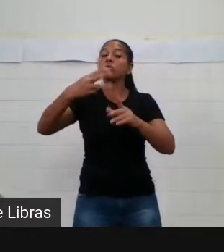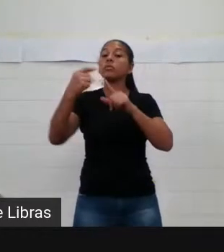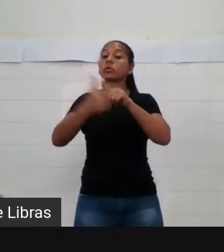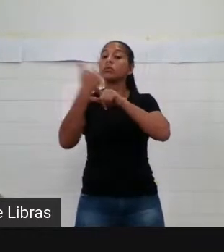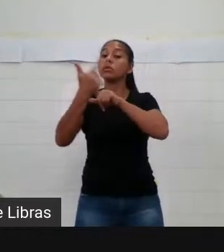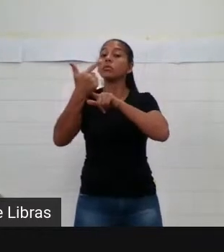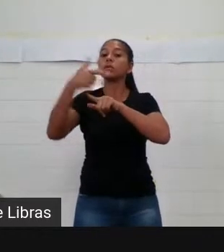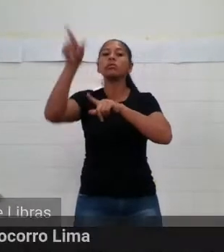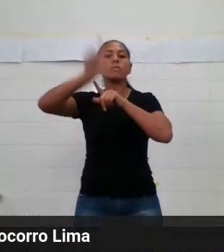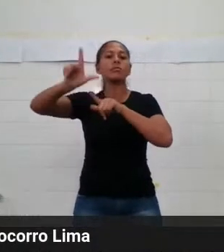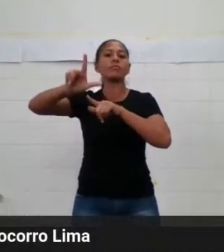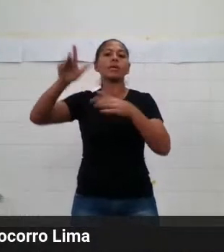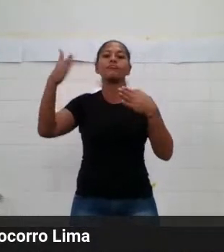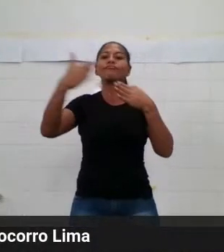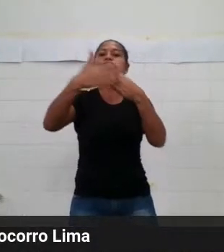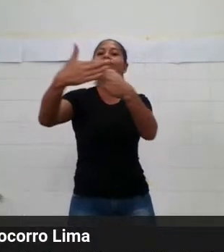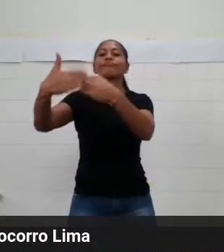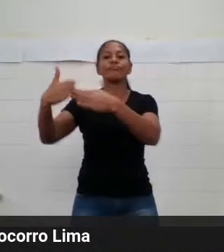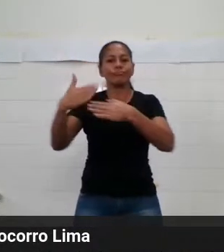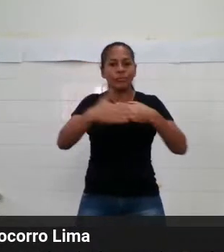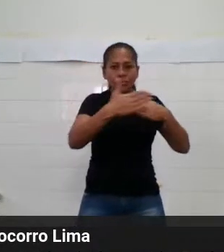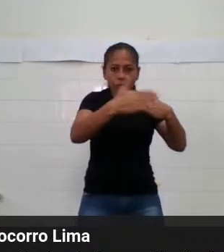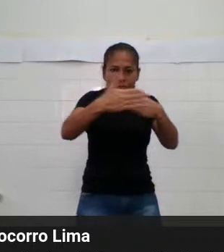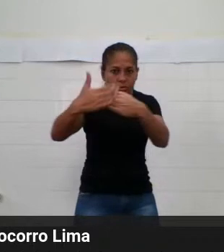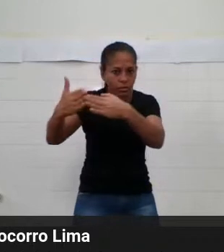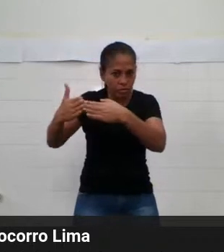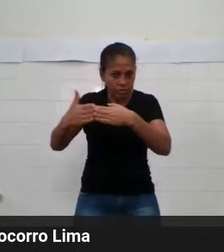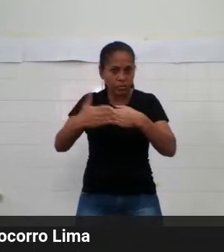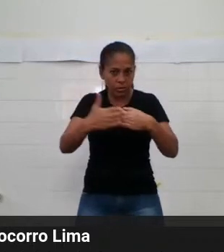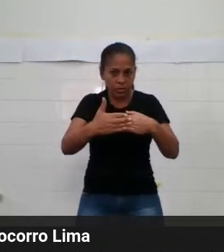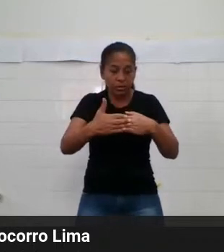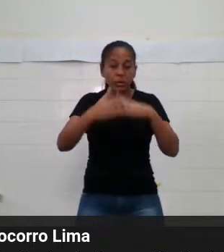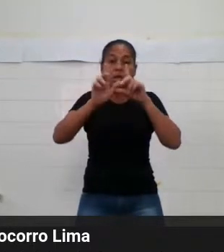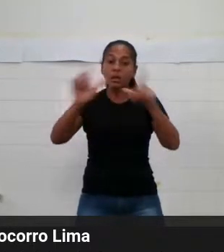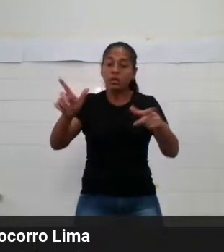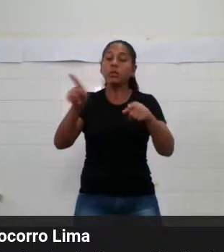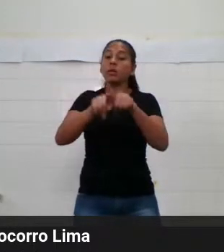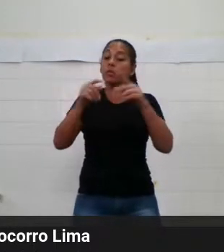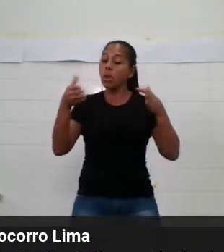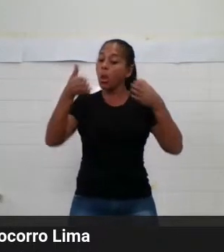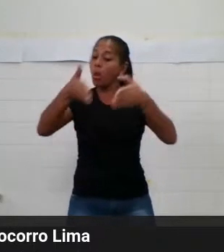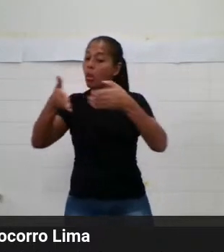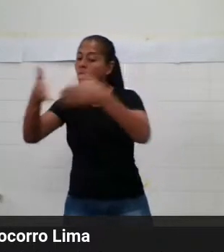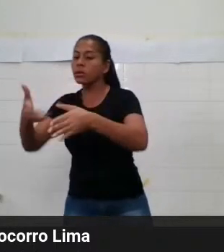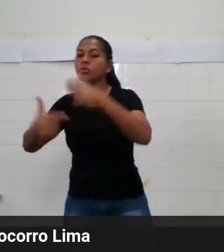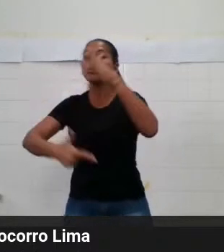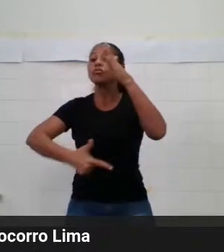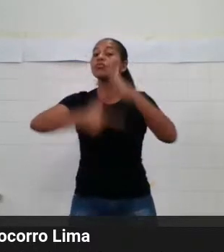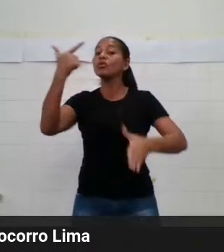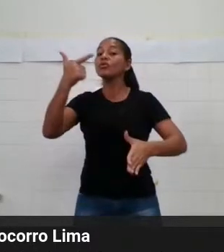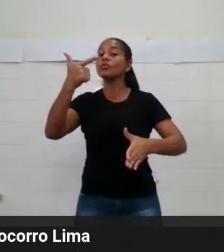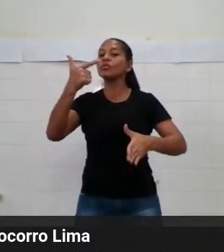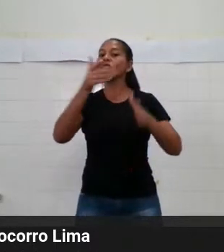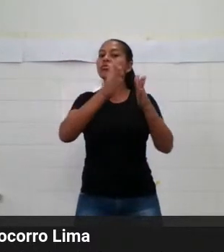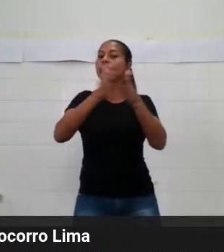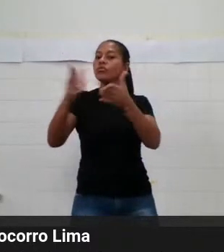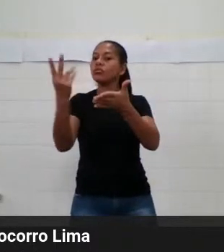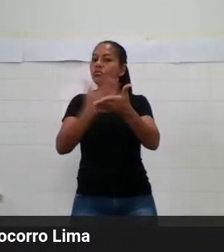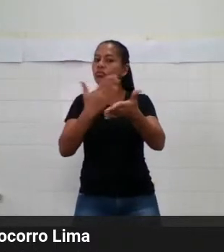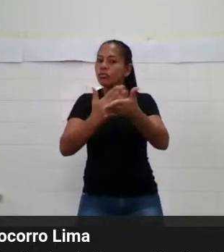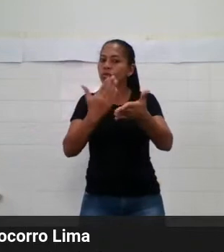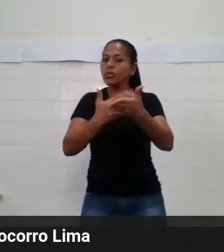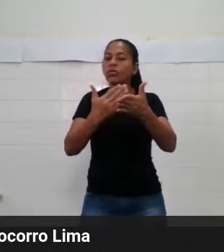mais contemporâneas. A Conceição Evaristo ela está localizada no segundo volume da